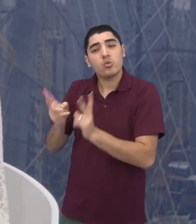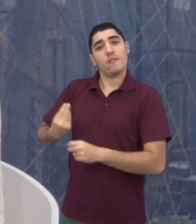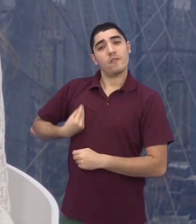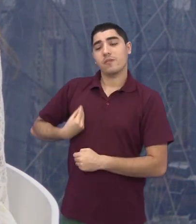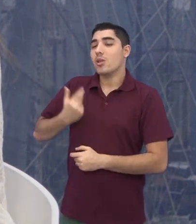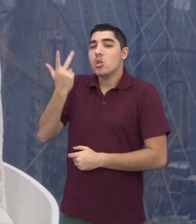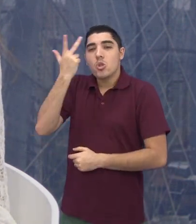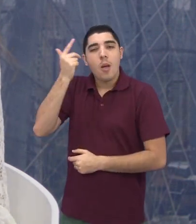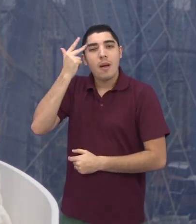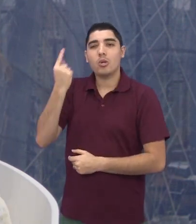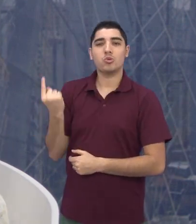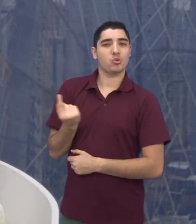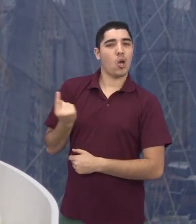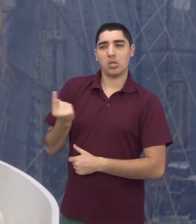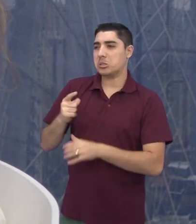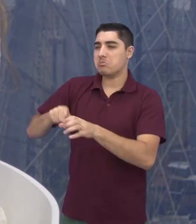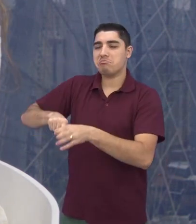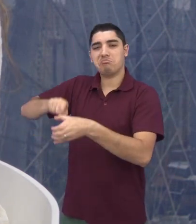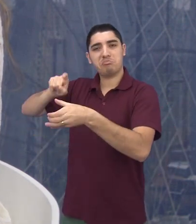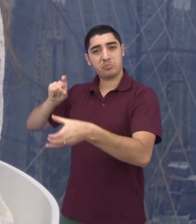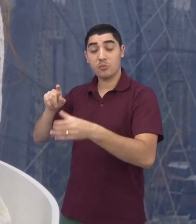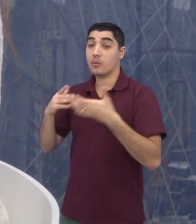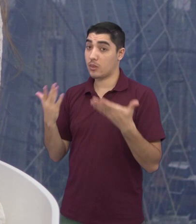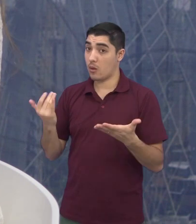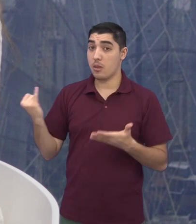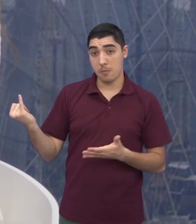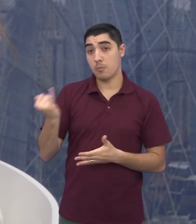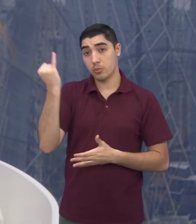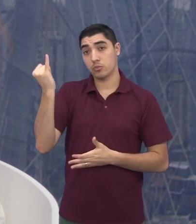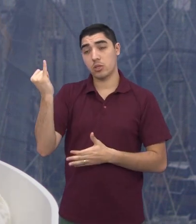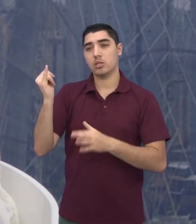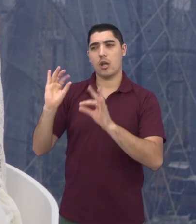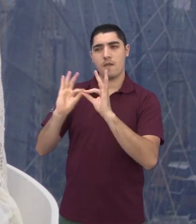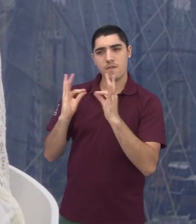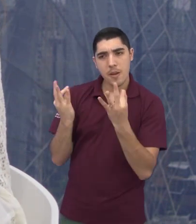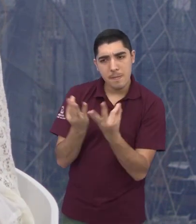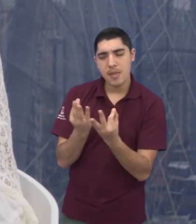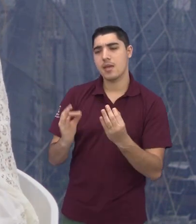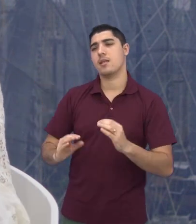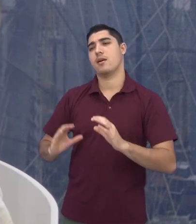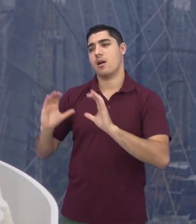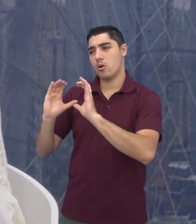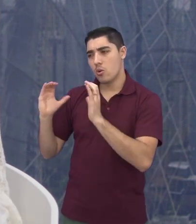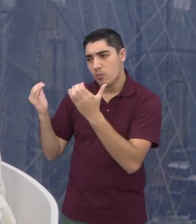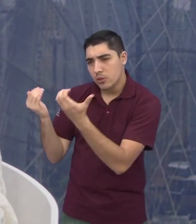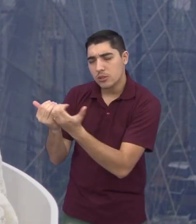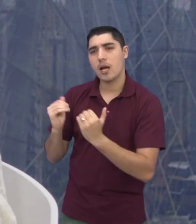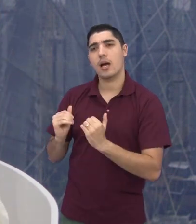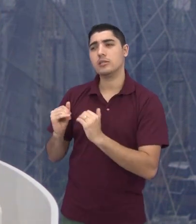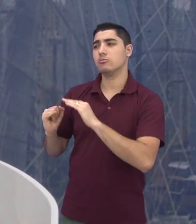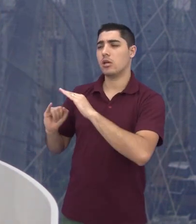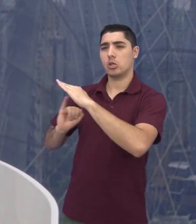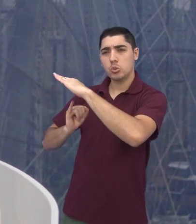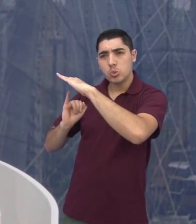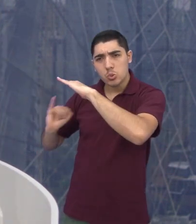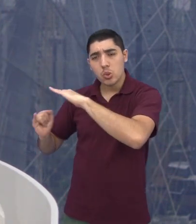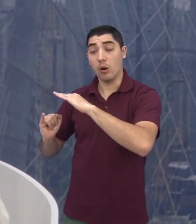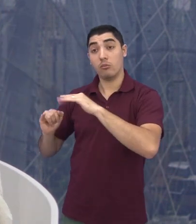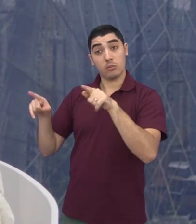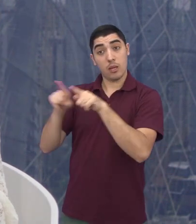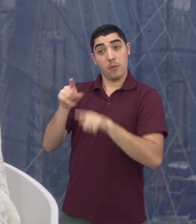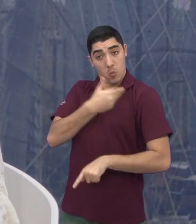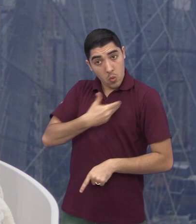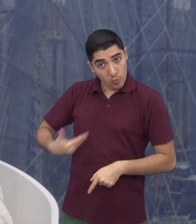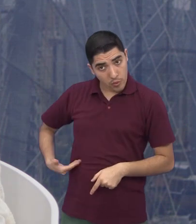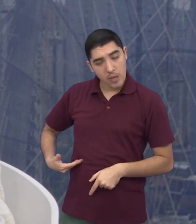funcionalidade, a sua autonomia. E é muito importante que as famílias, a comunidade, as instituições, o próprio Estado,